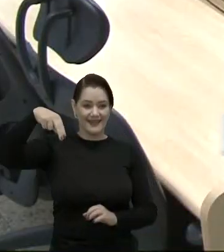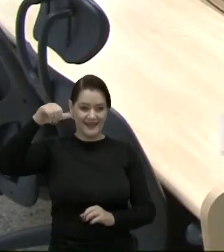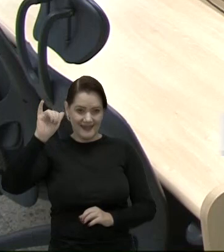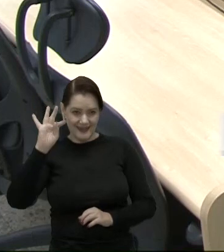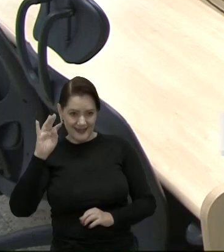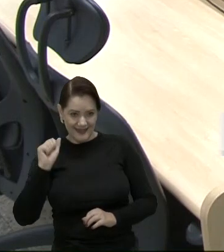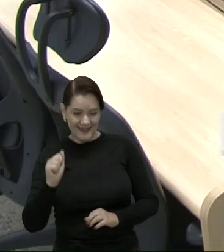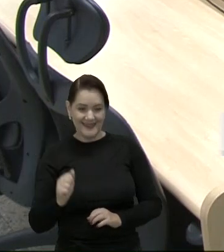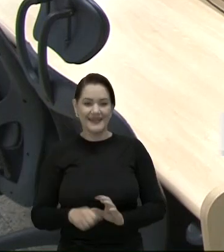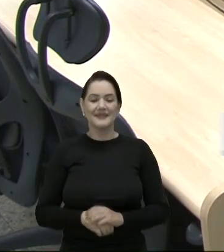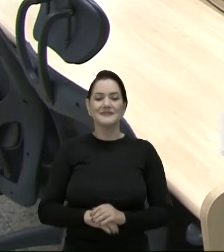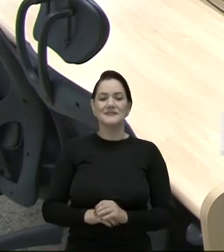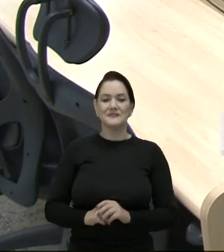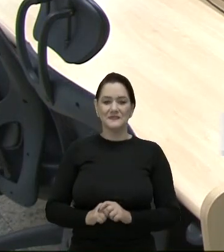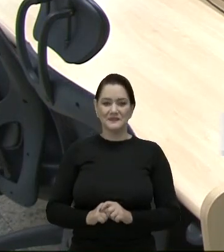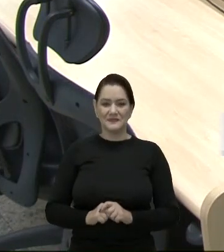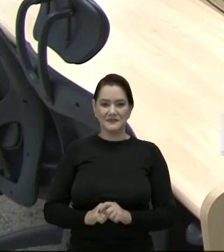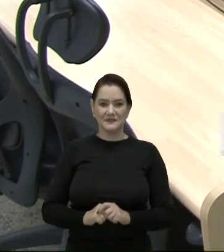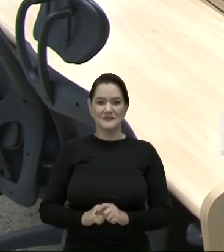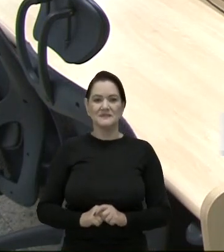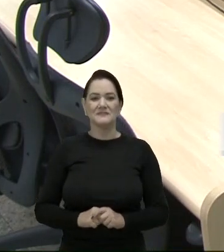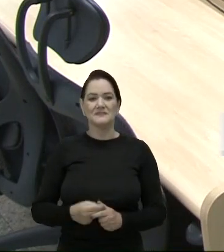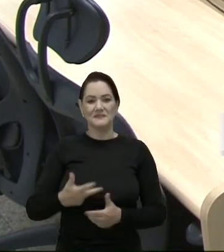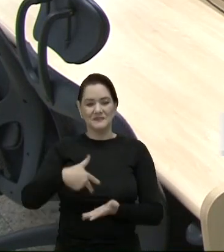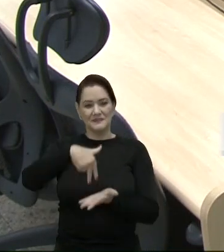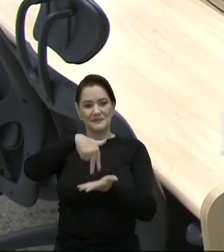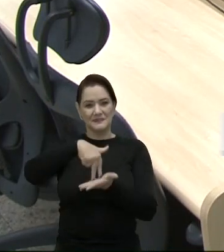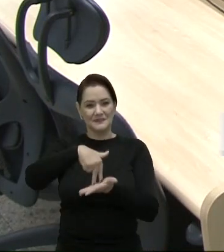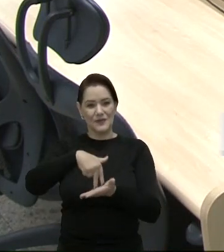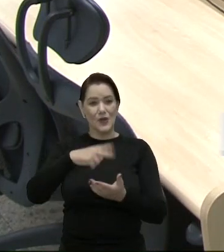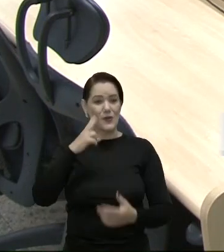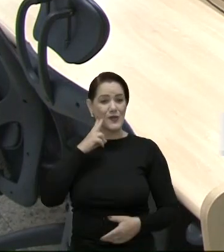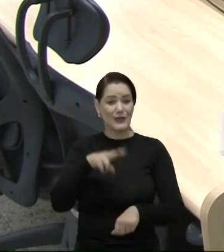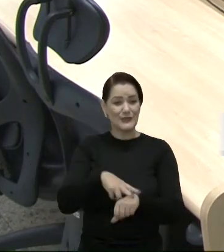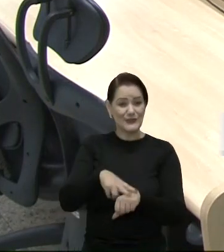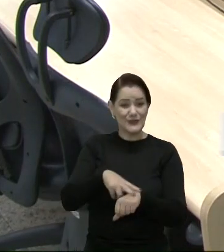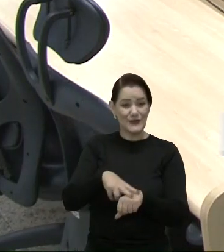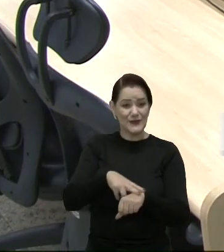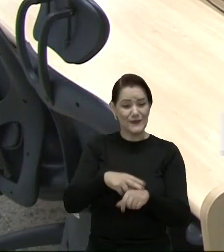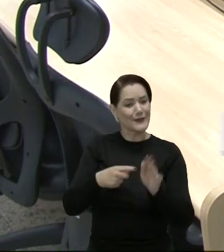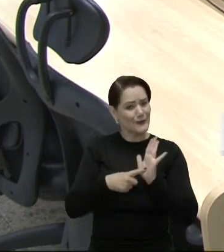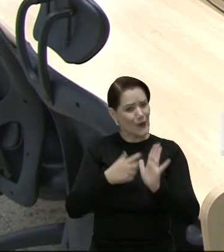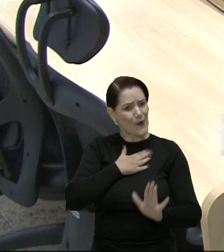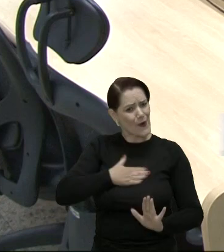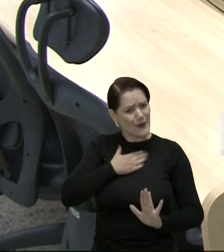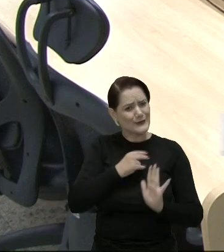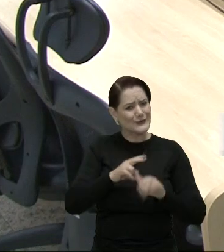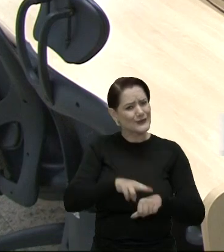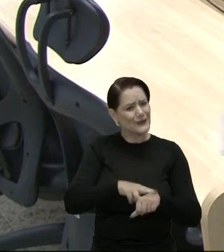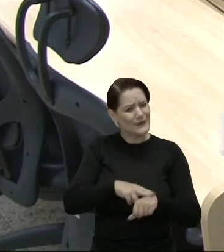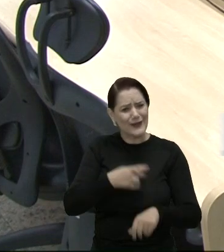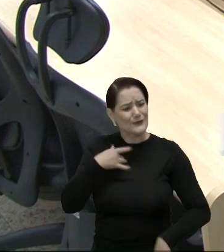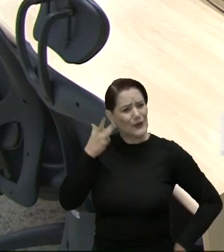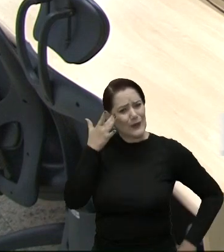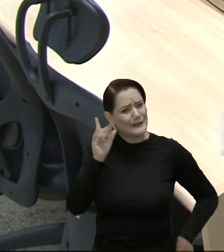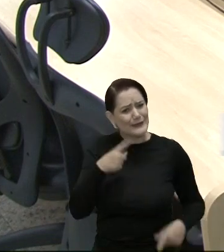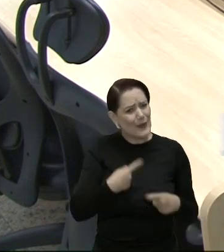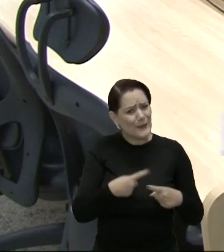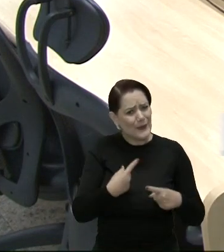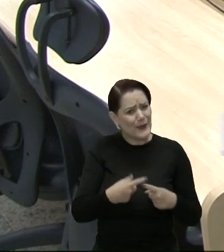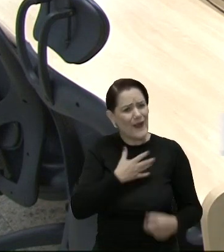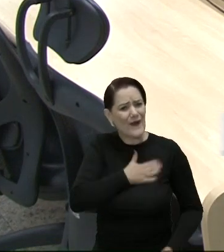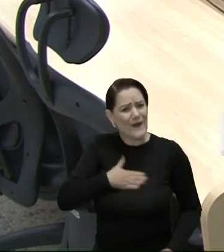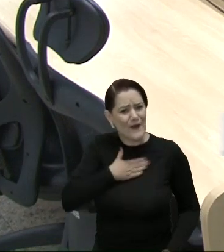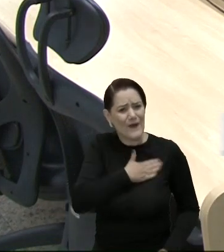Aline Monteiro da Silva. Toda de verde. Me identifico com verde, Renata. Não sei porquê. Eu gosto de